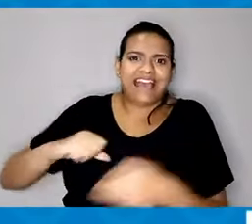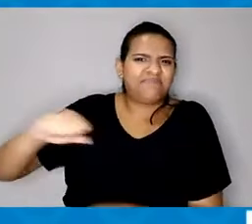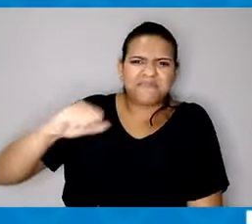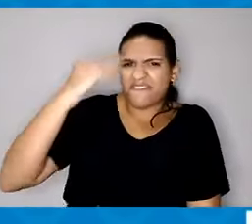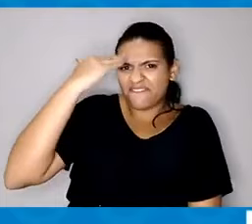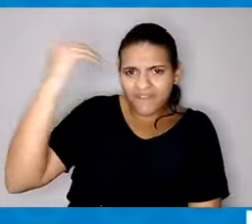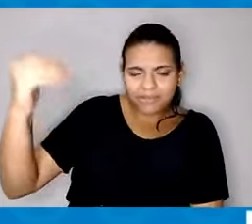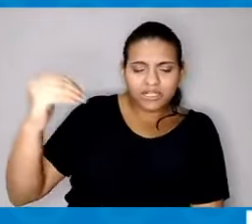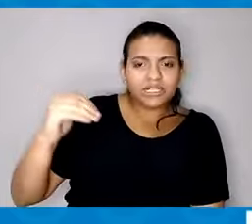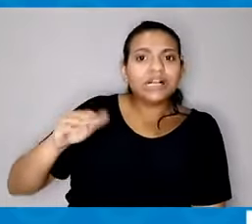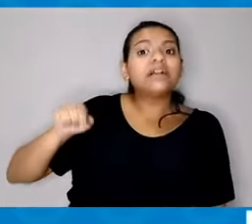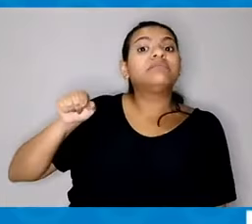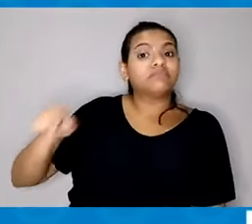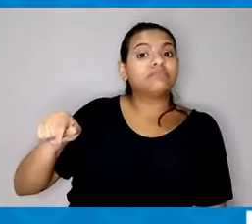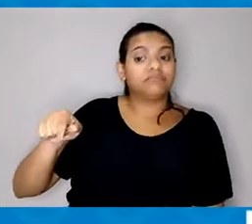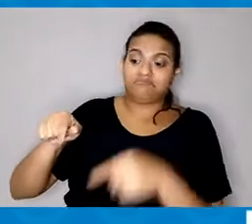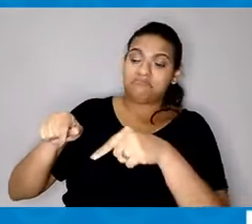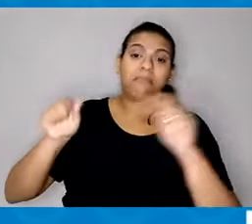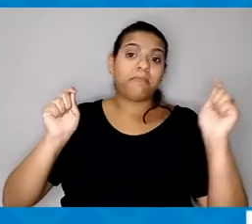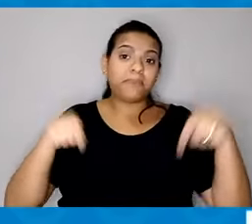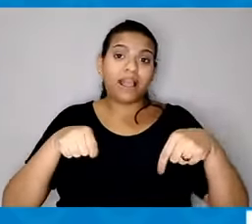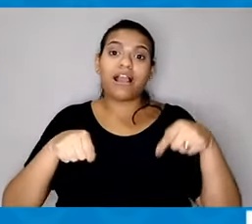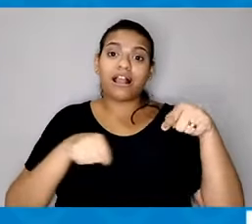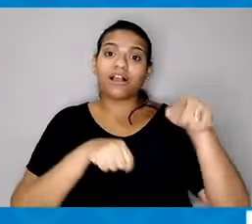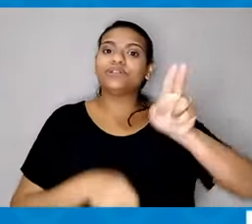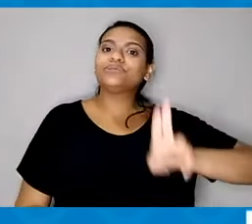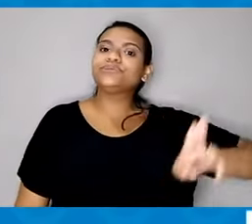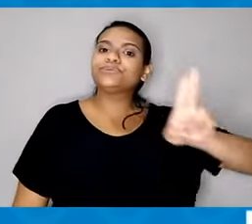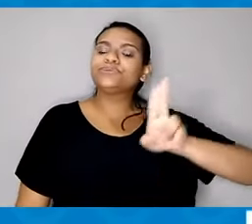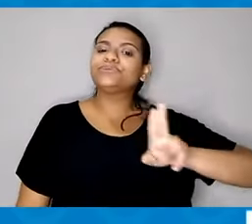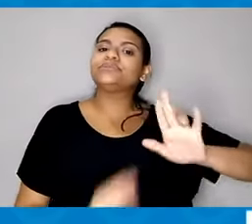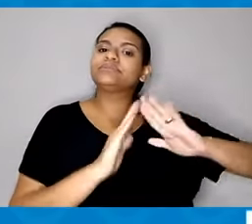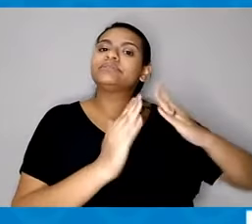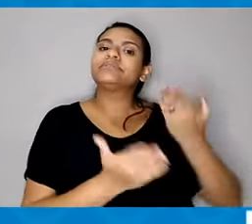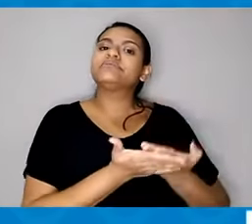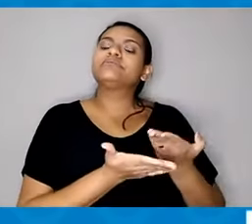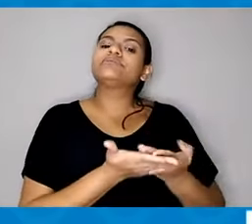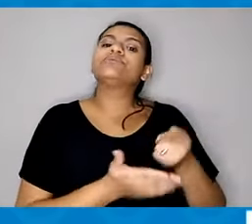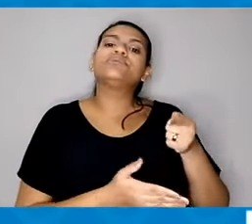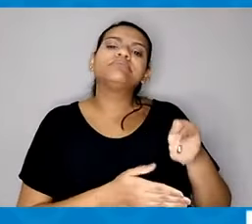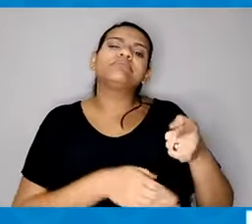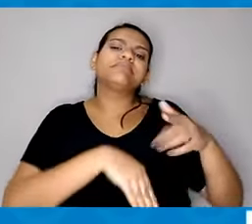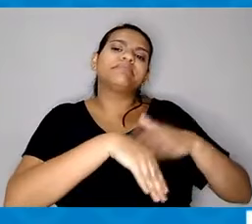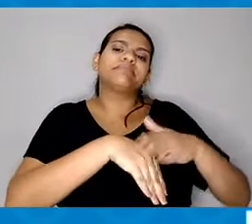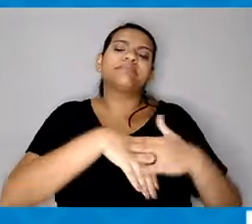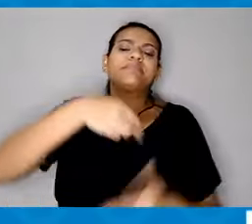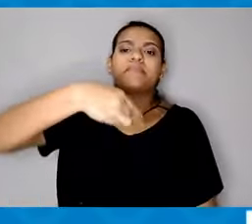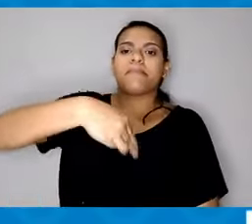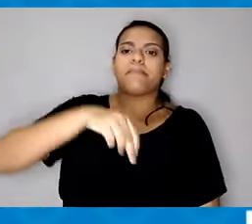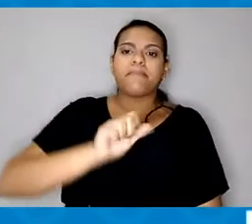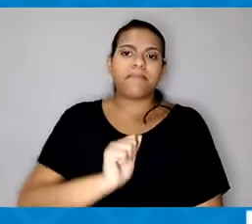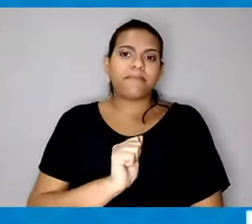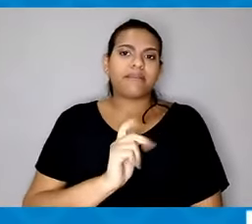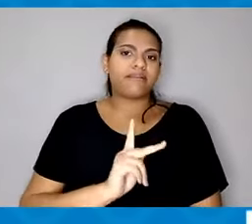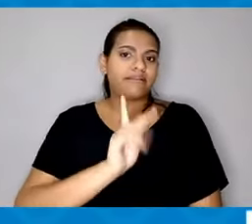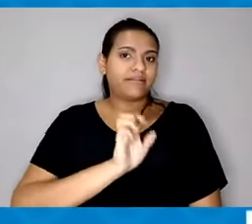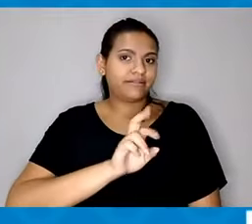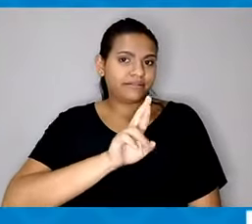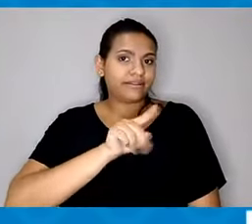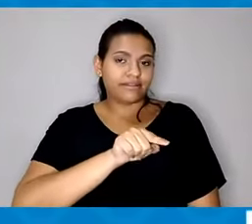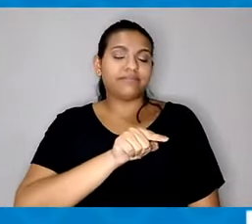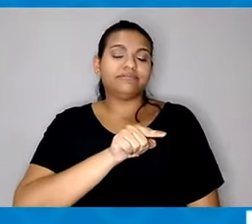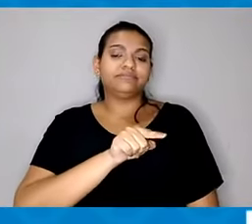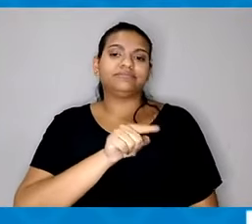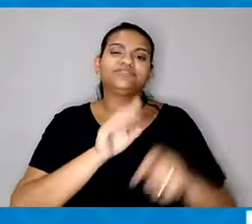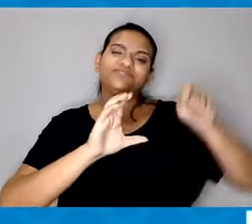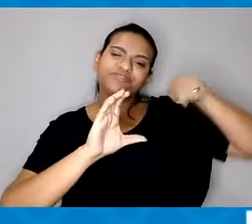da história. Dessa vez numa mídia digital, através de videografia. Então,